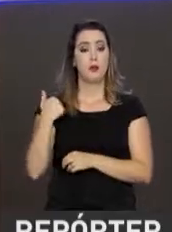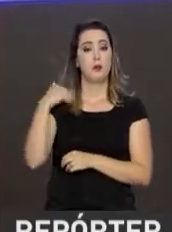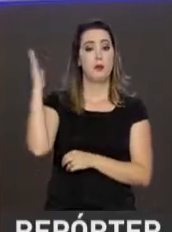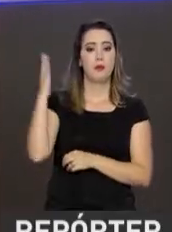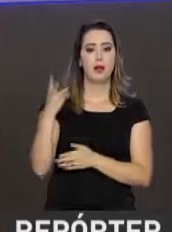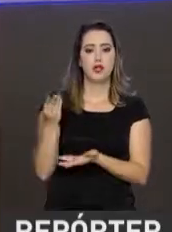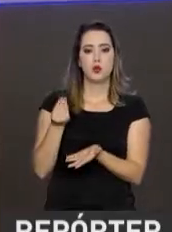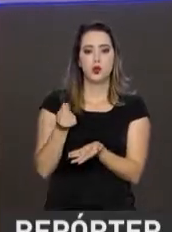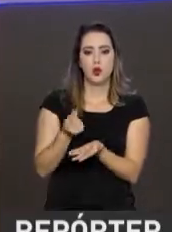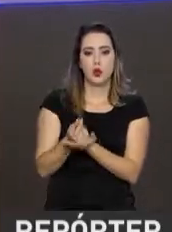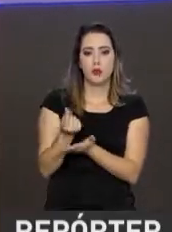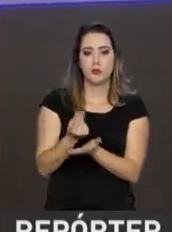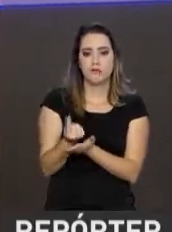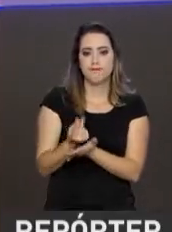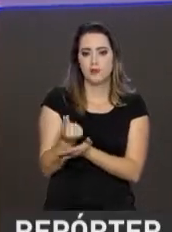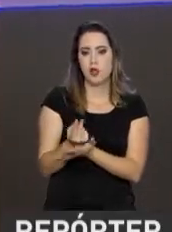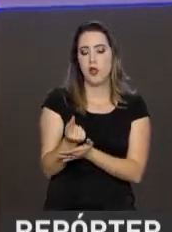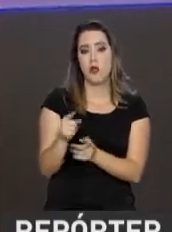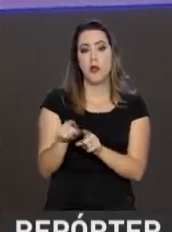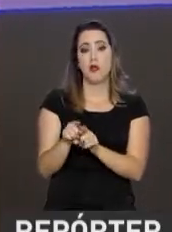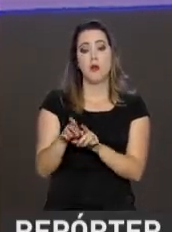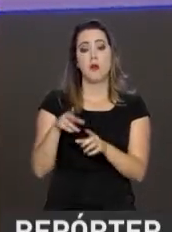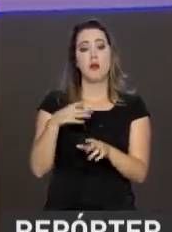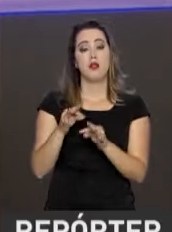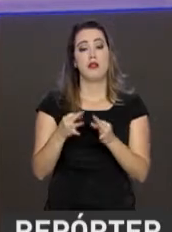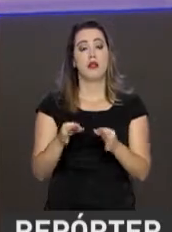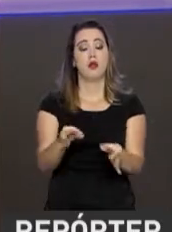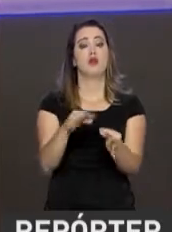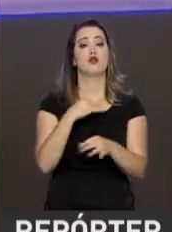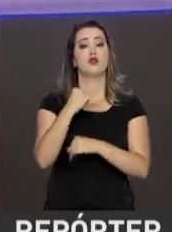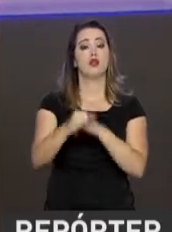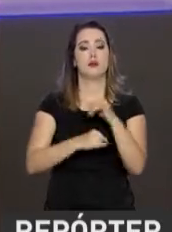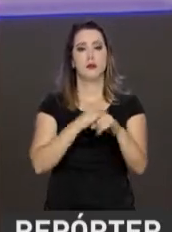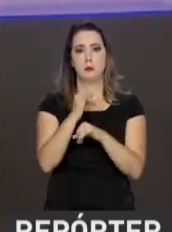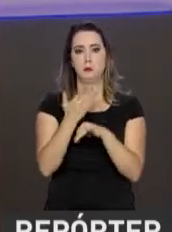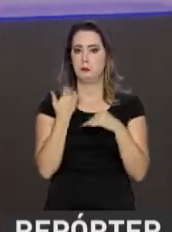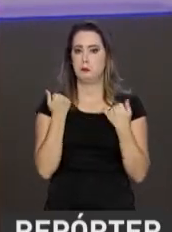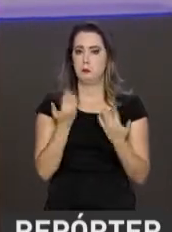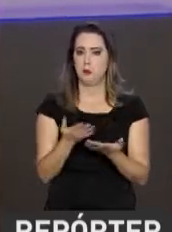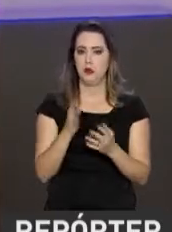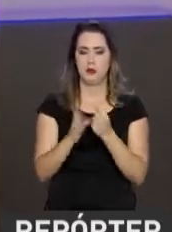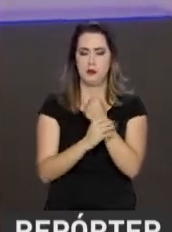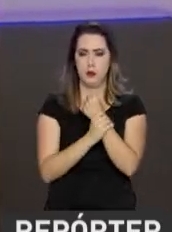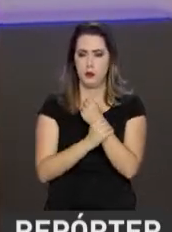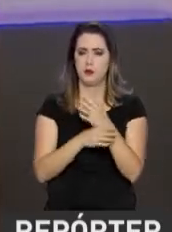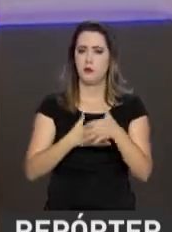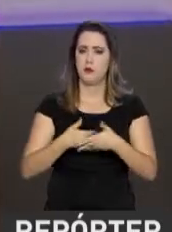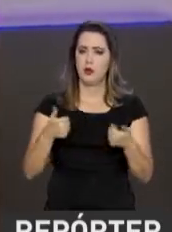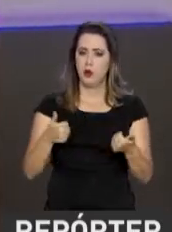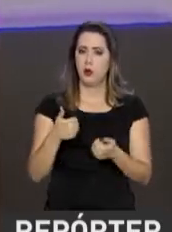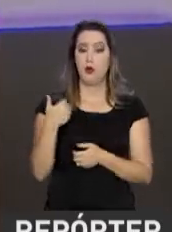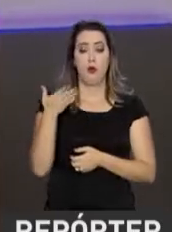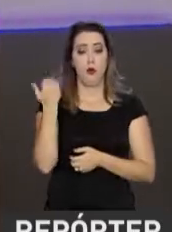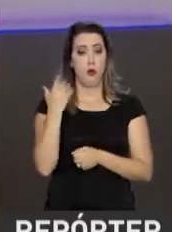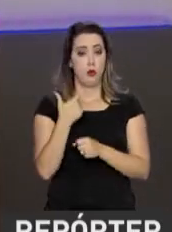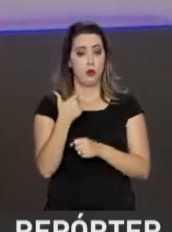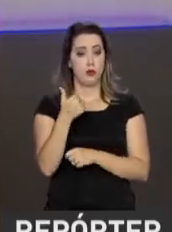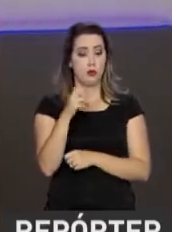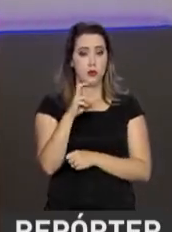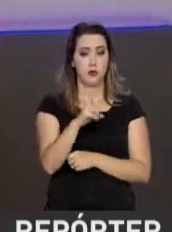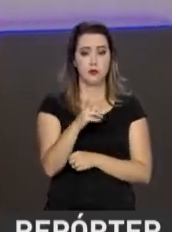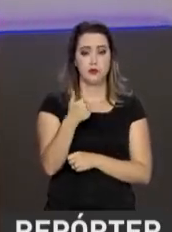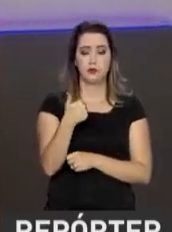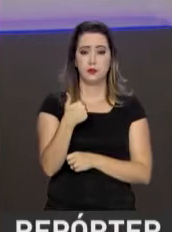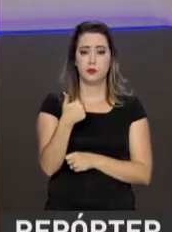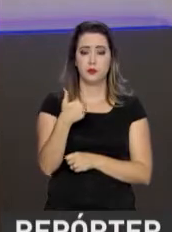mais investe em tecnologia da informação somente em 2015 foram investidos 19 bilhões de reais em